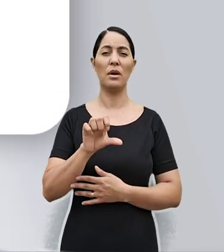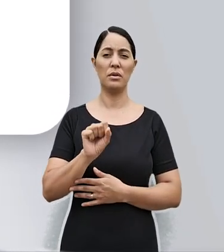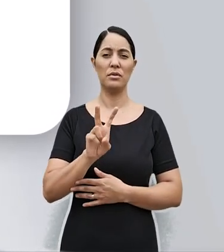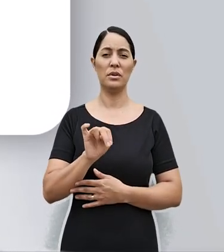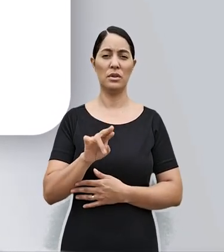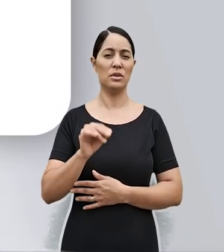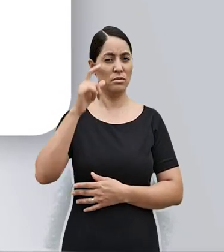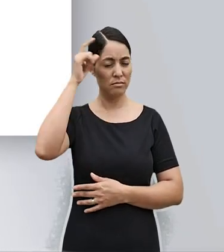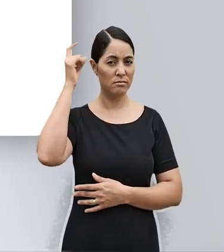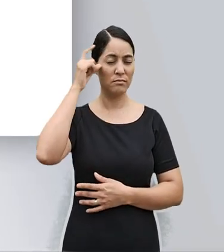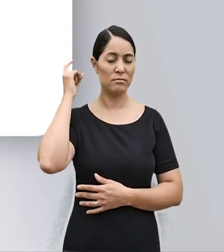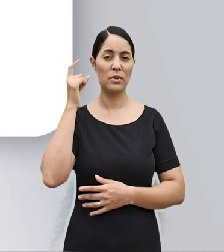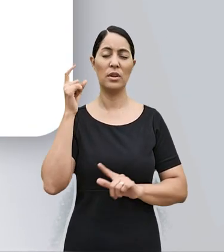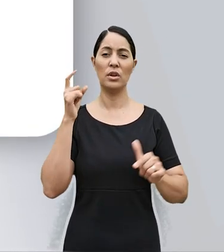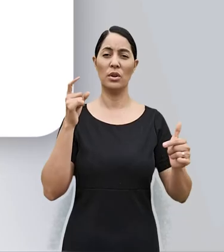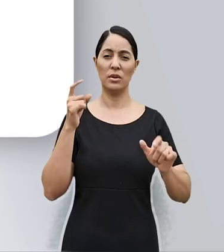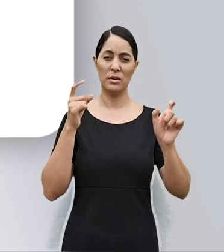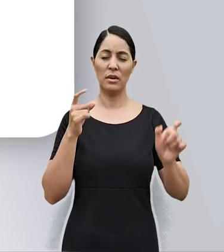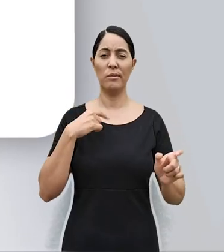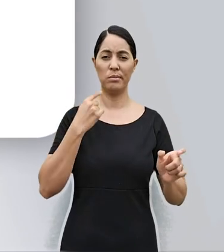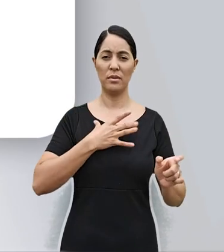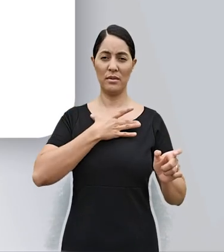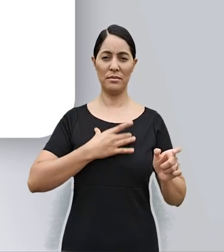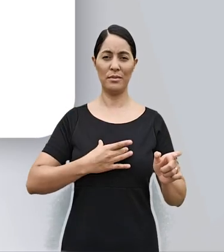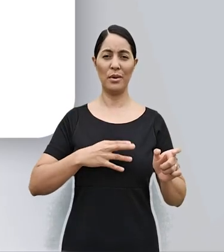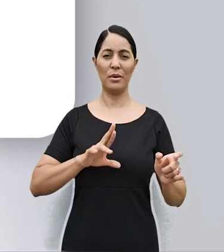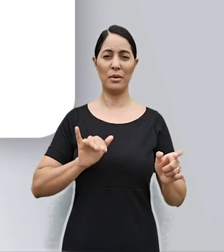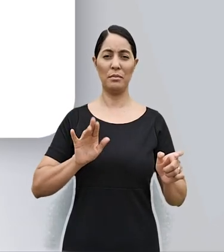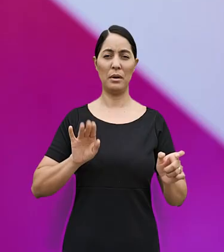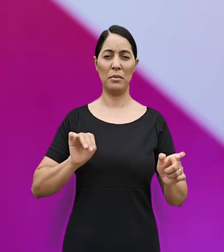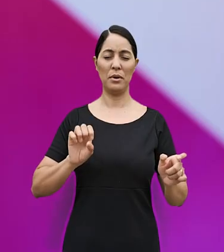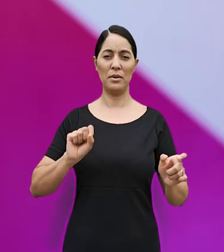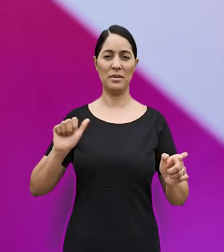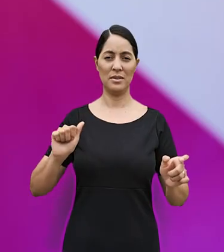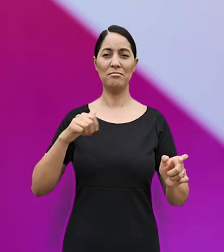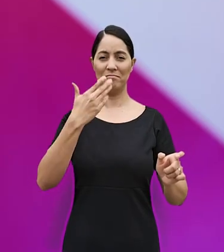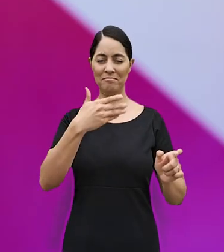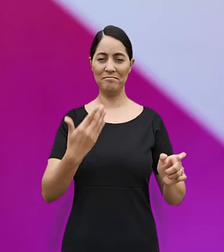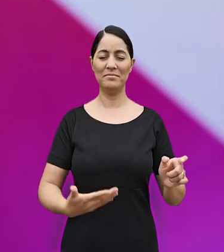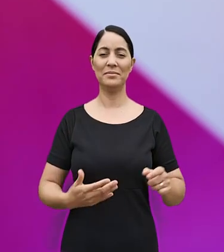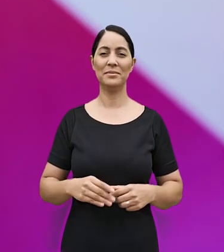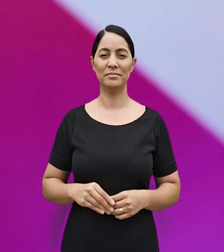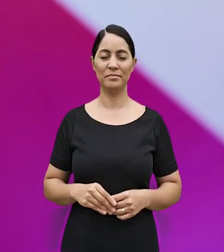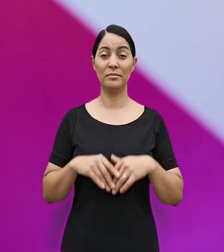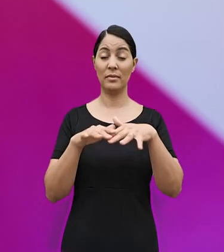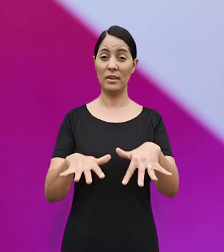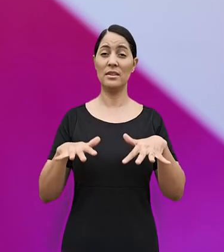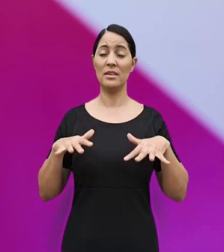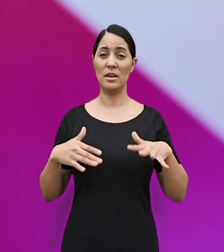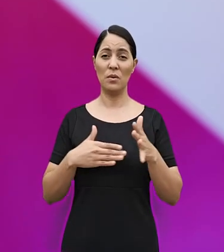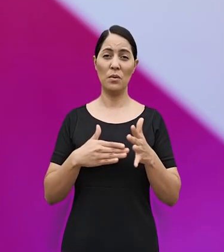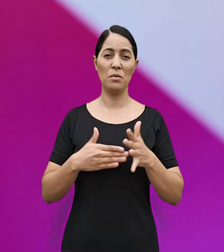para receberem a medalha Rui Barbosa, maior honraria da Advocacia Nacional. A última sessão do Pleno do Conselho Federal